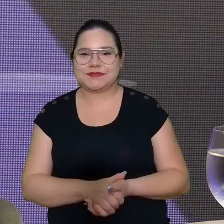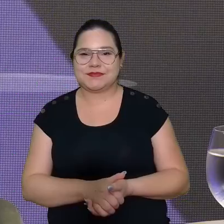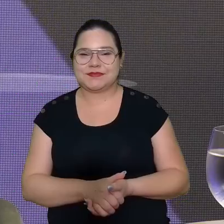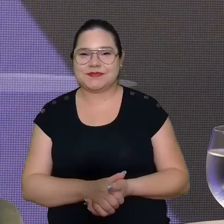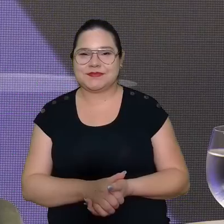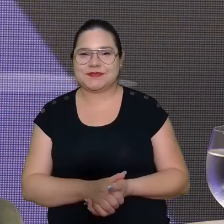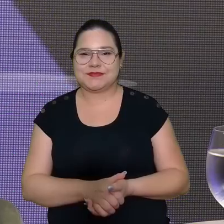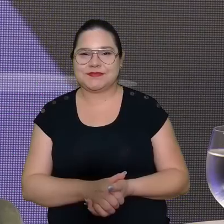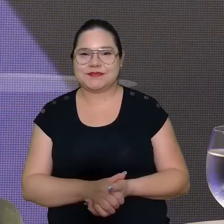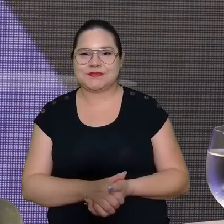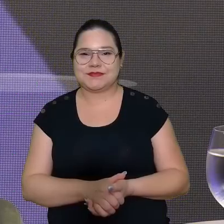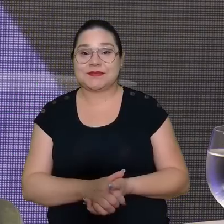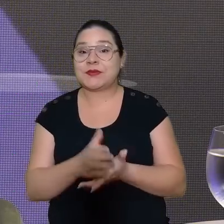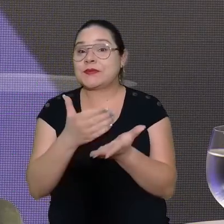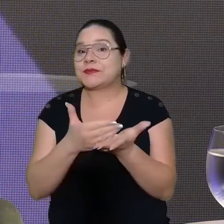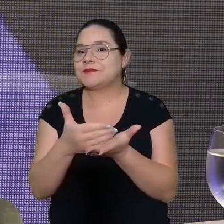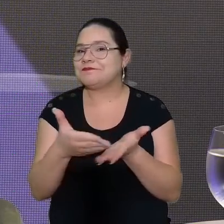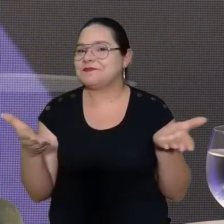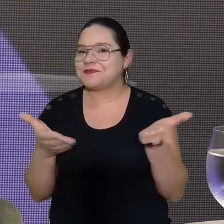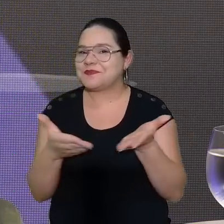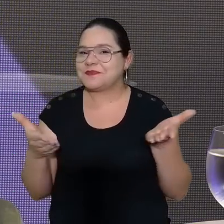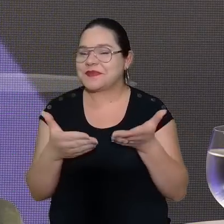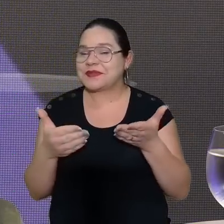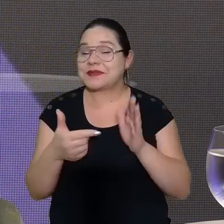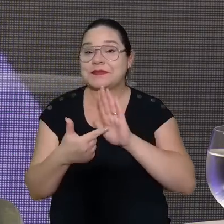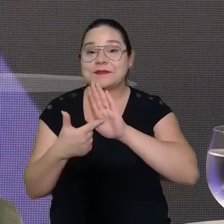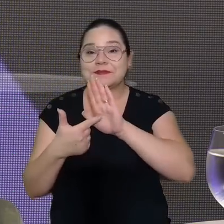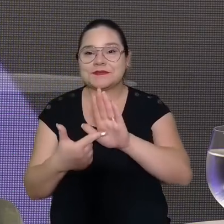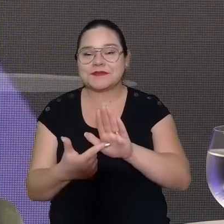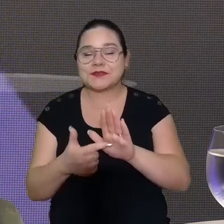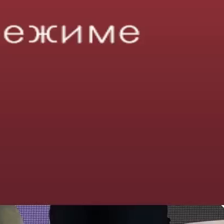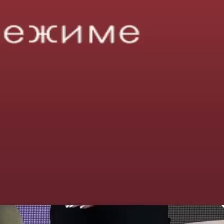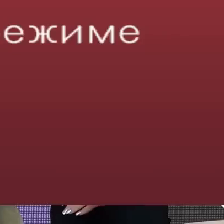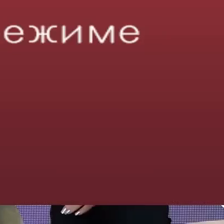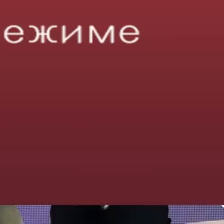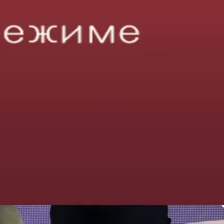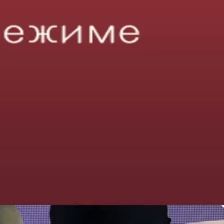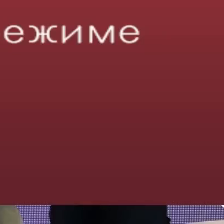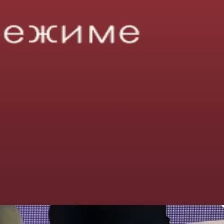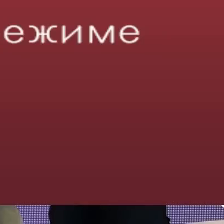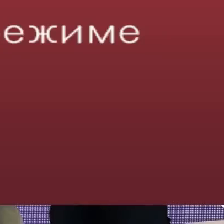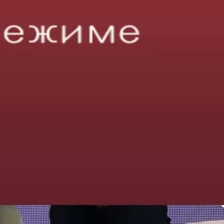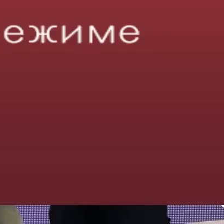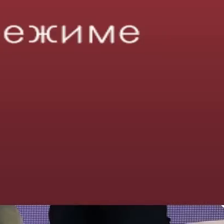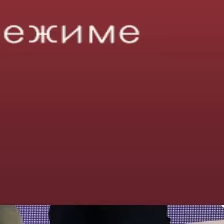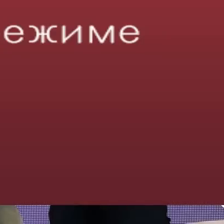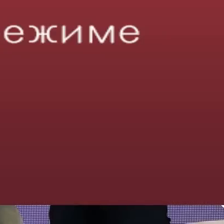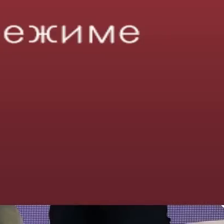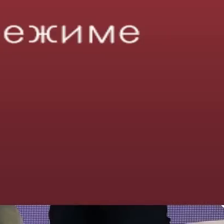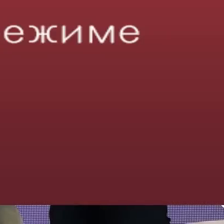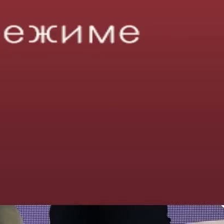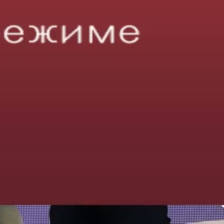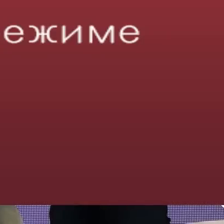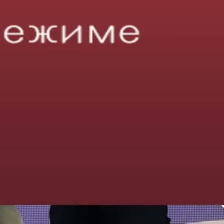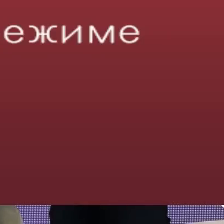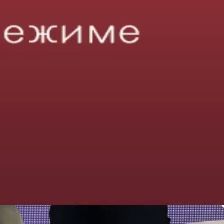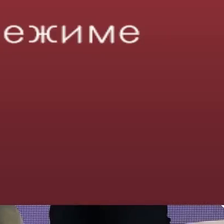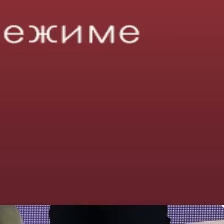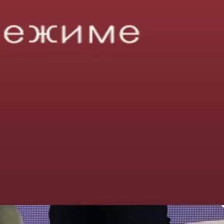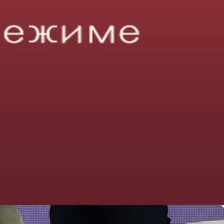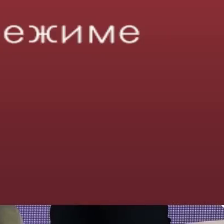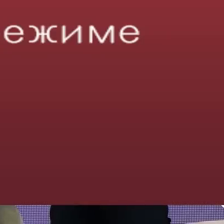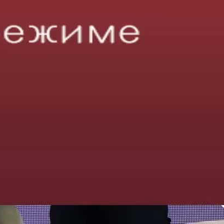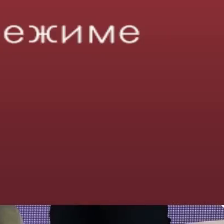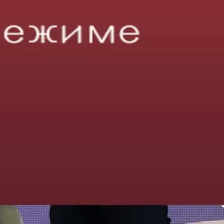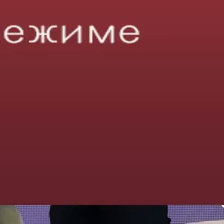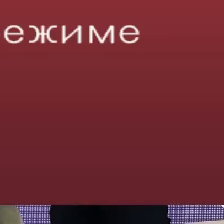Vamos dar início, então, ao painel sobre o futuro do agronegócio. Contamos com 4 participantes. Gostaria de apresentar